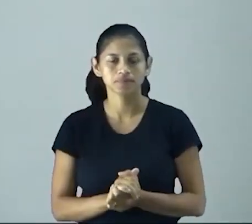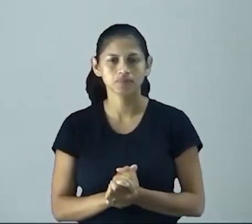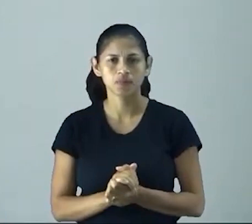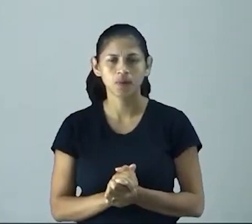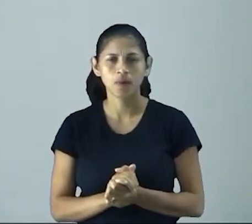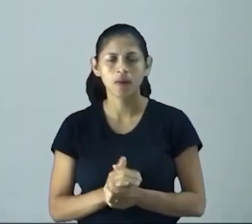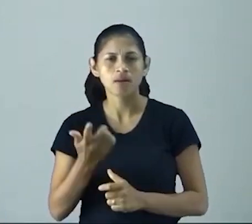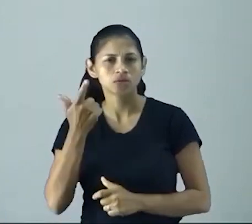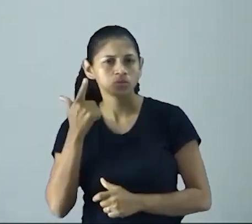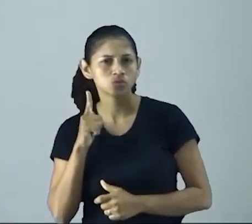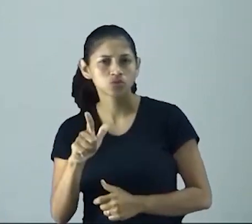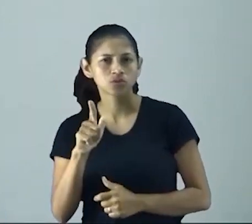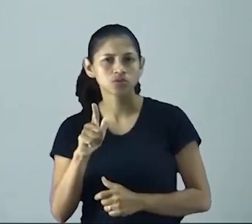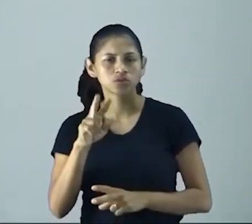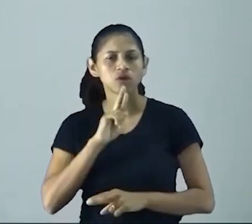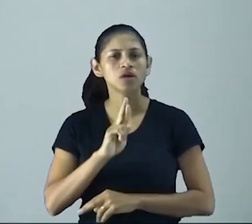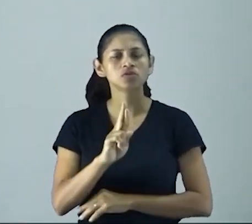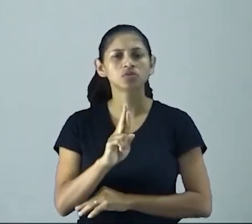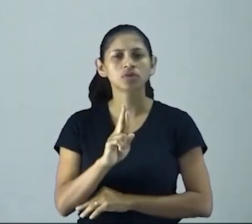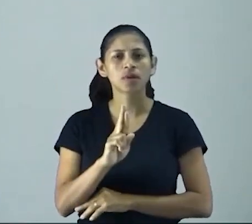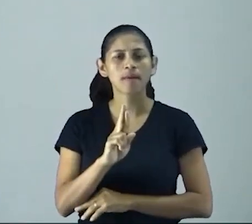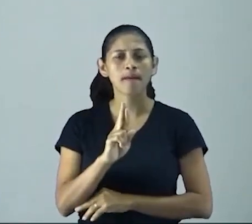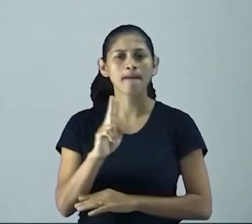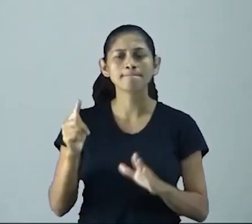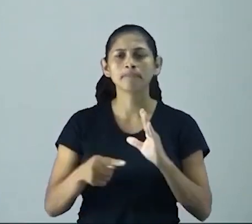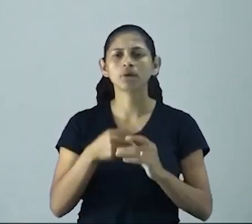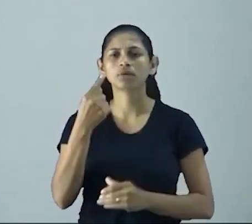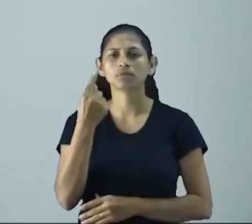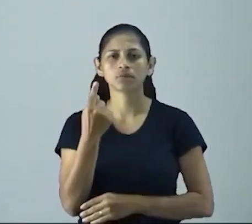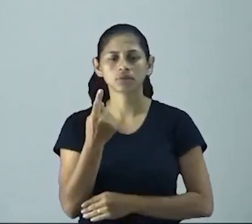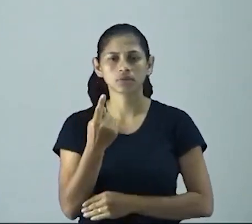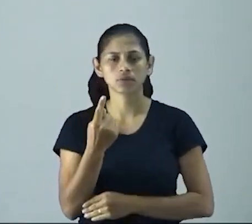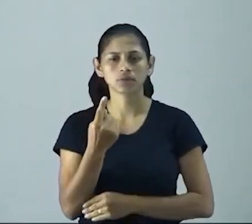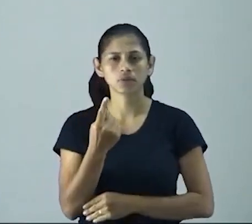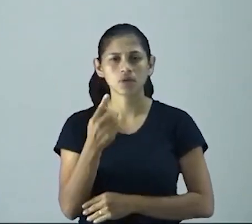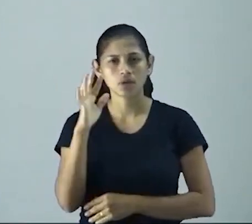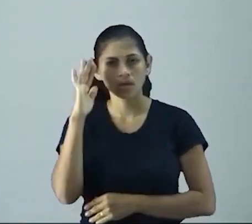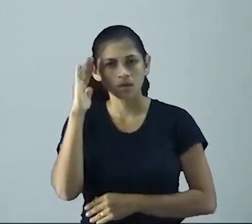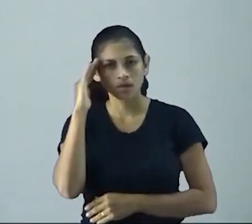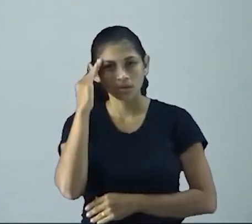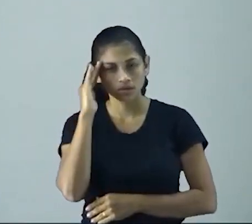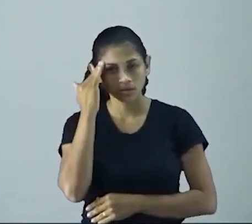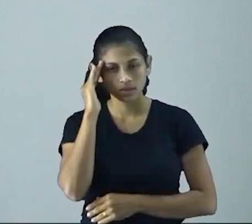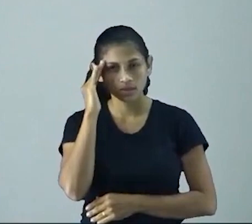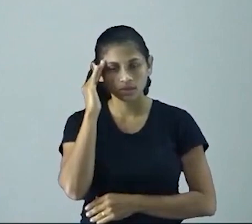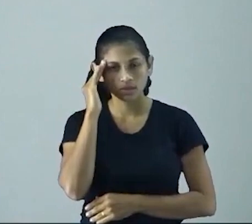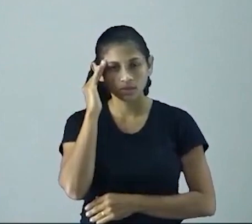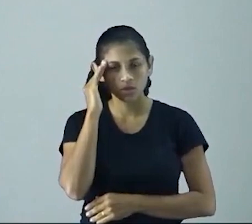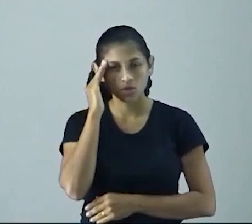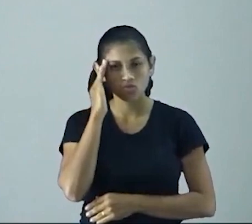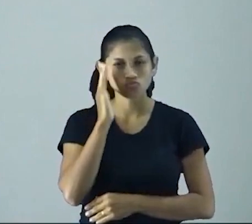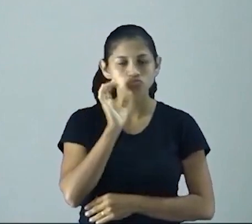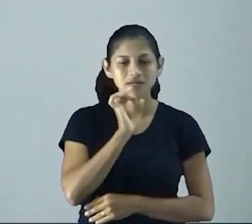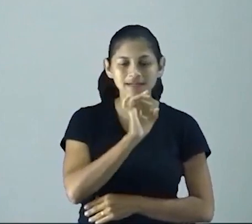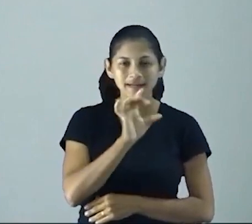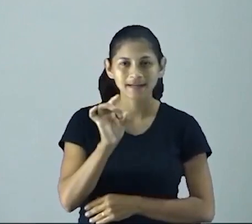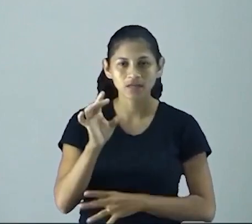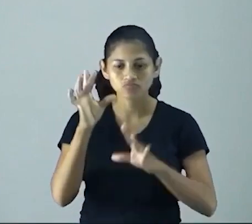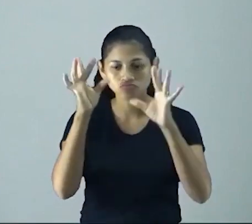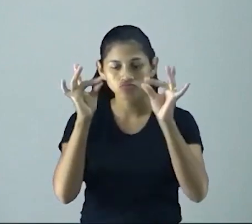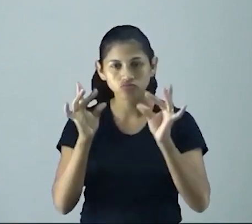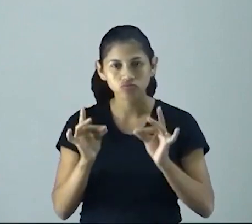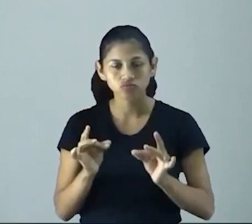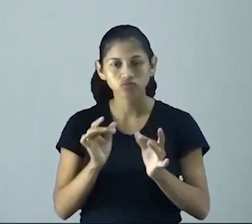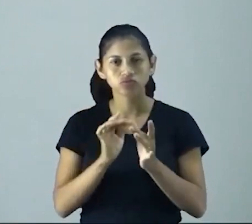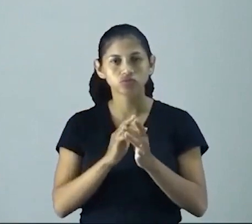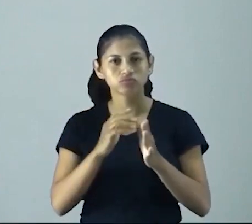consiga responder essa questão, primeiro a gente tem que entender esses tipos de textos. Nós temos o tipo